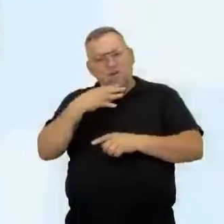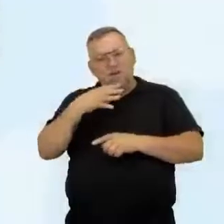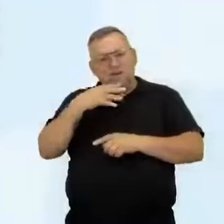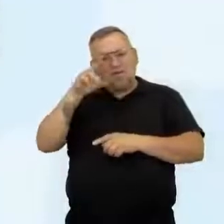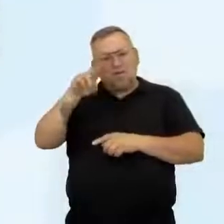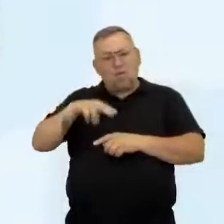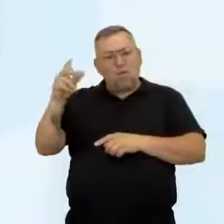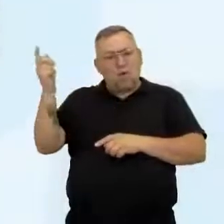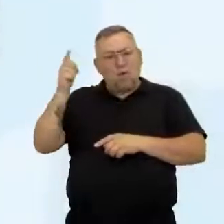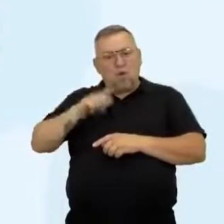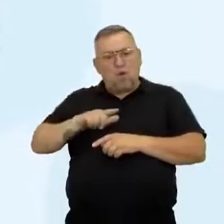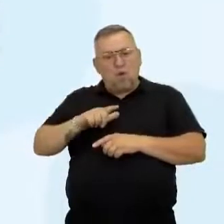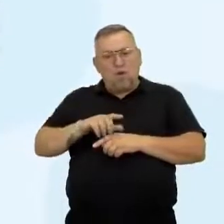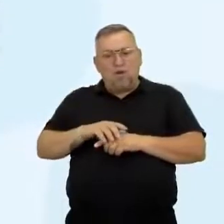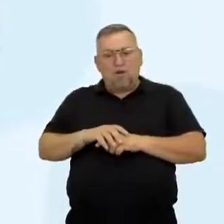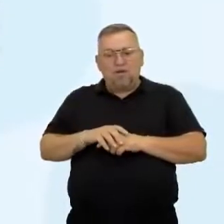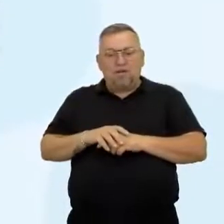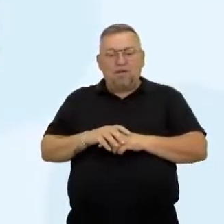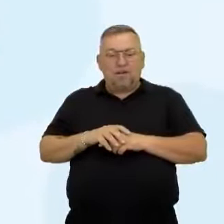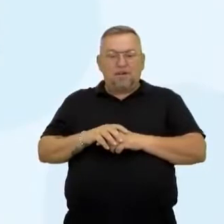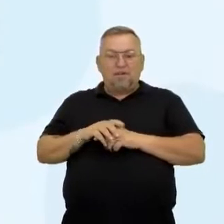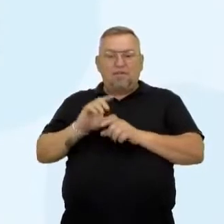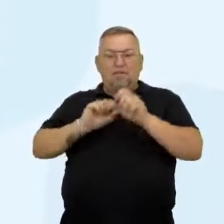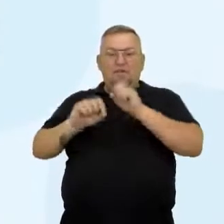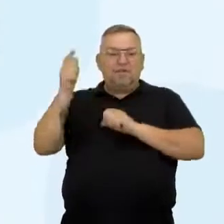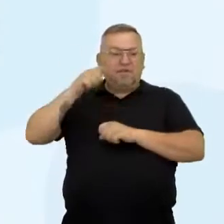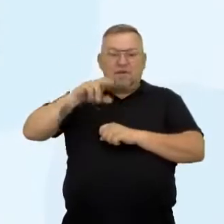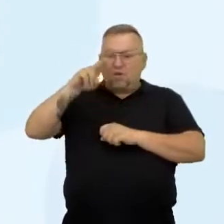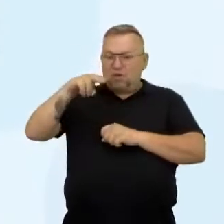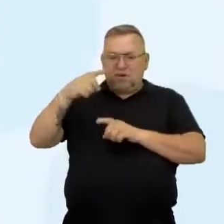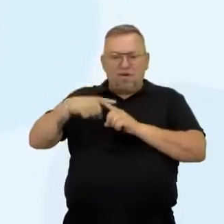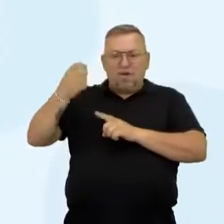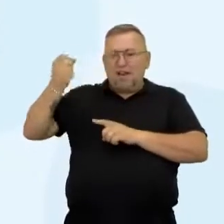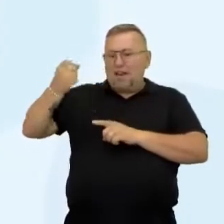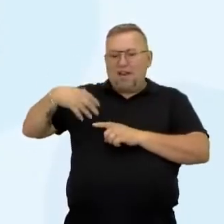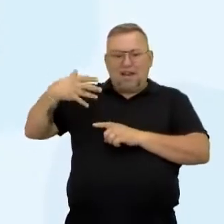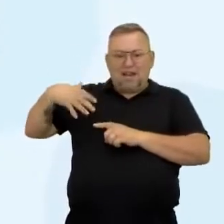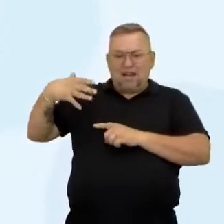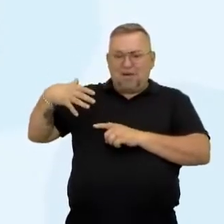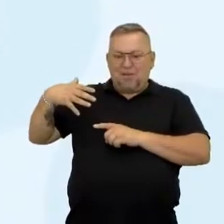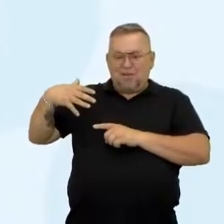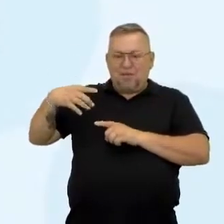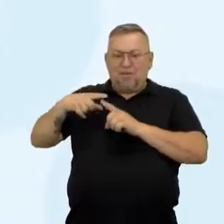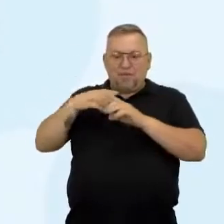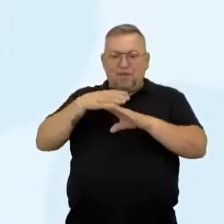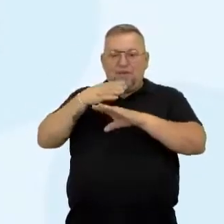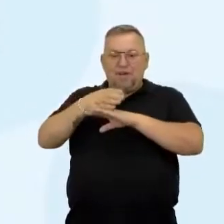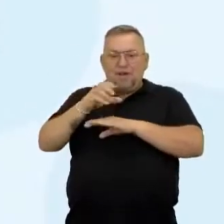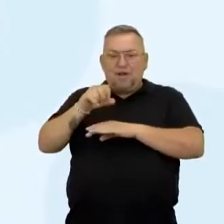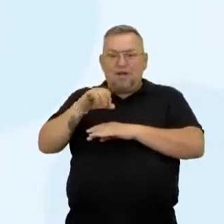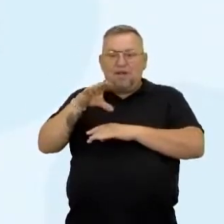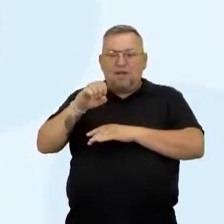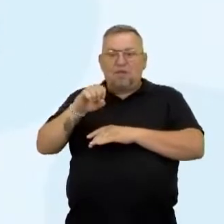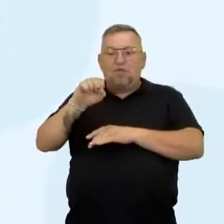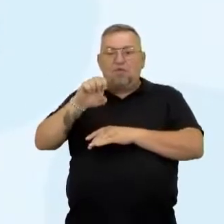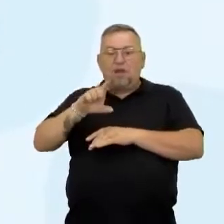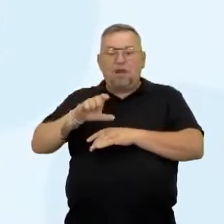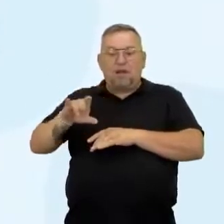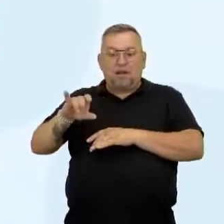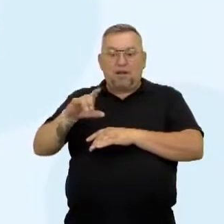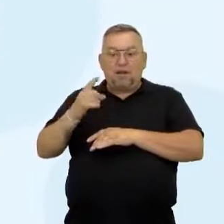nunca consegui ir porque os preços são elevados. Mas eu tenho muita vontade de ir, que é o Circo de Soleil. Então, criado